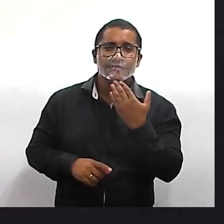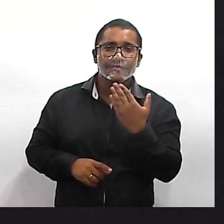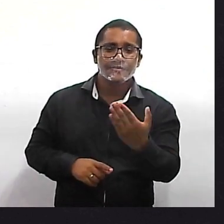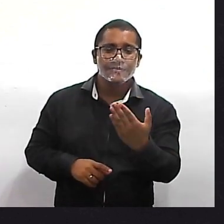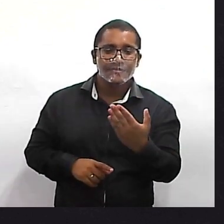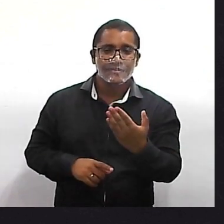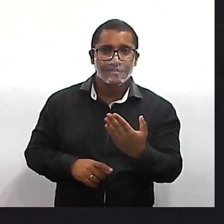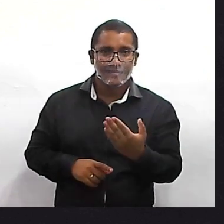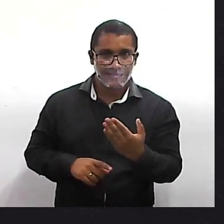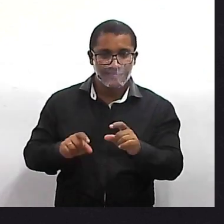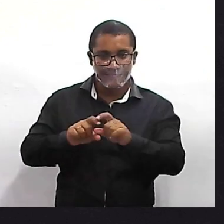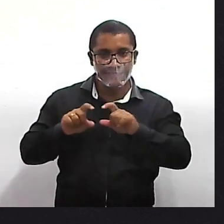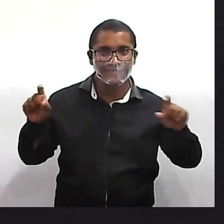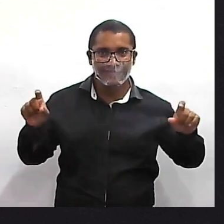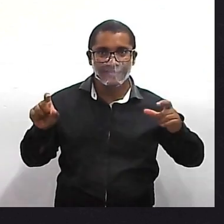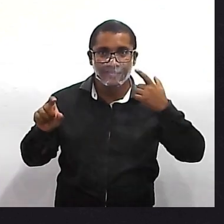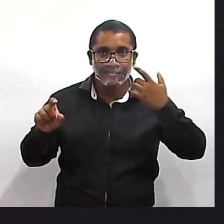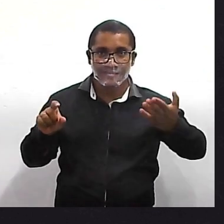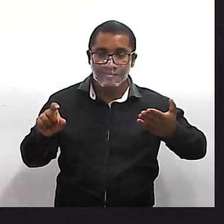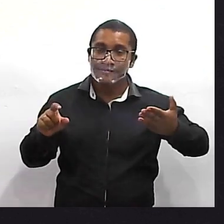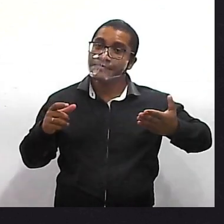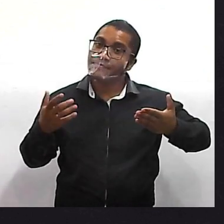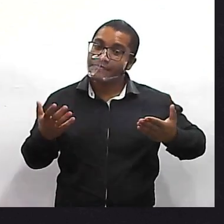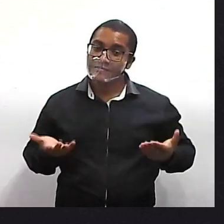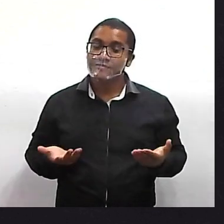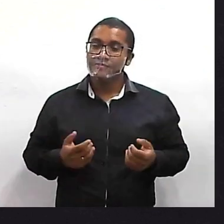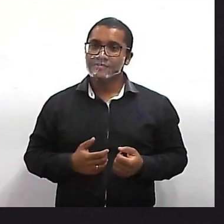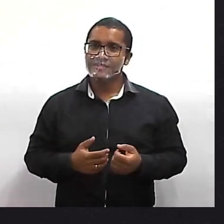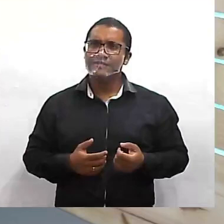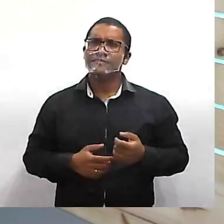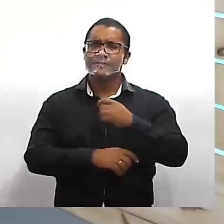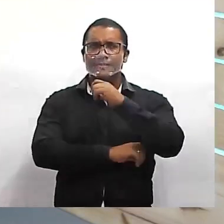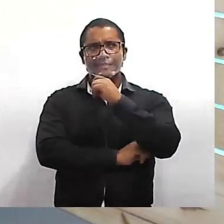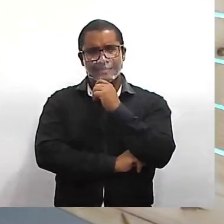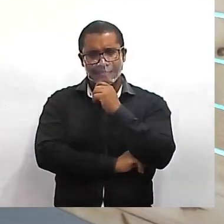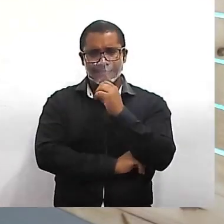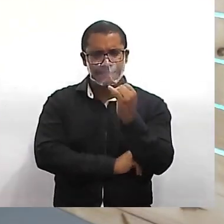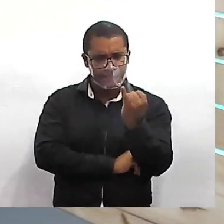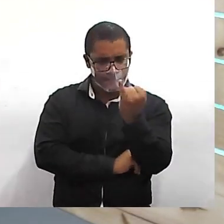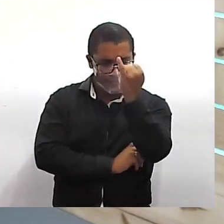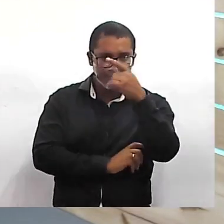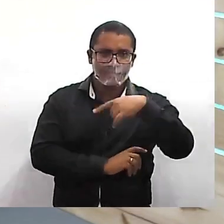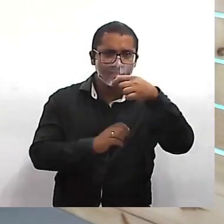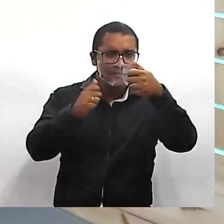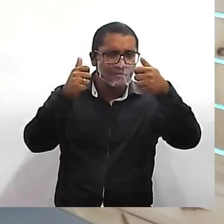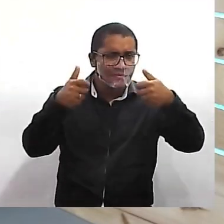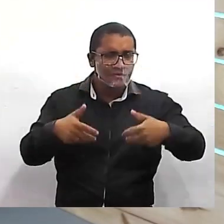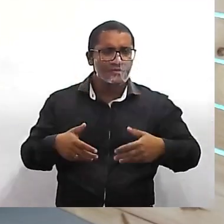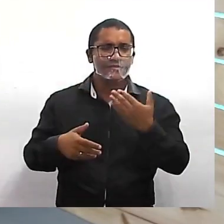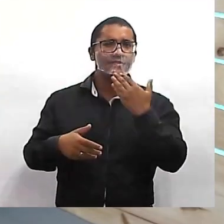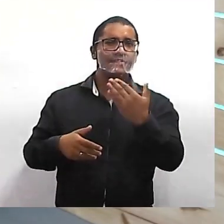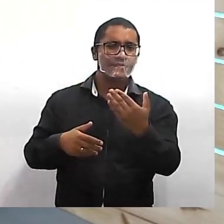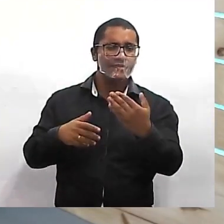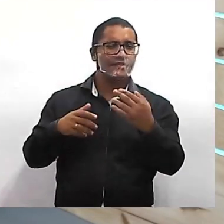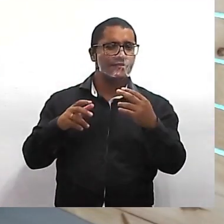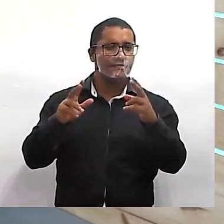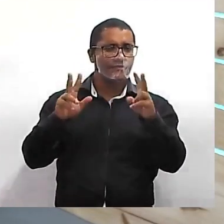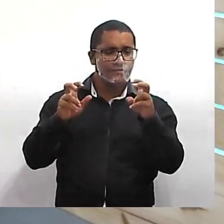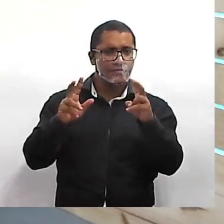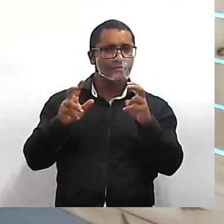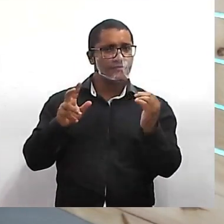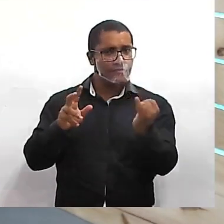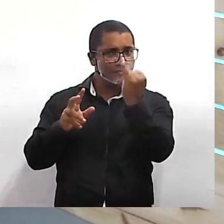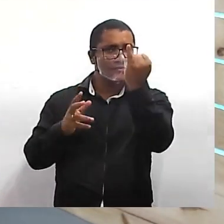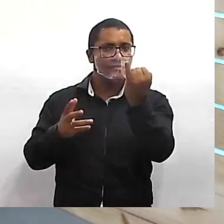Oportunidades. Engraçado engraçado e importante, né, a gente falar sobre oportunidades, sobretudo